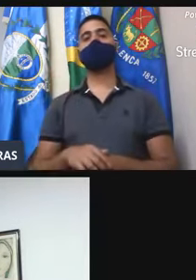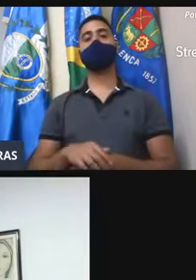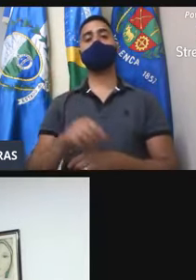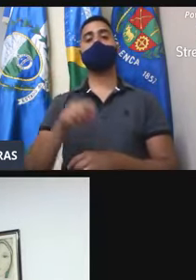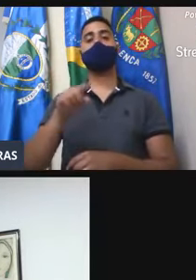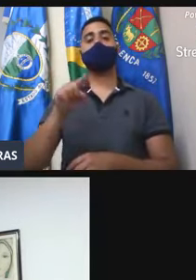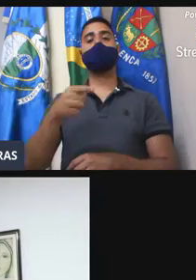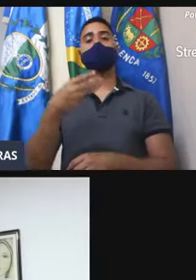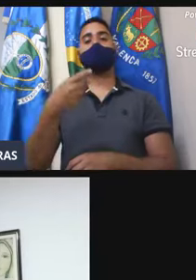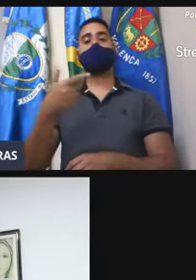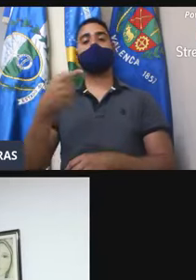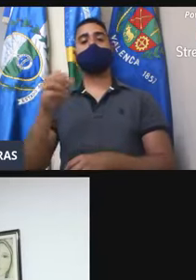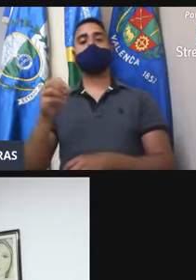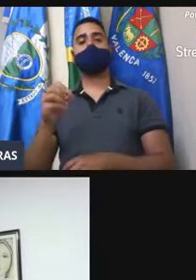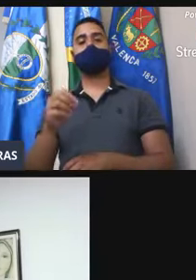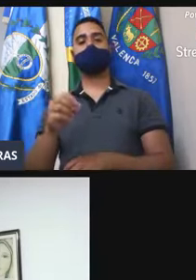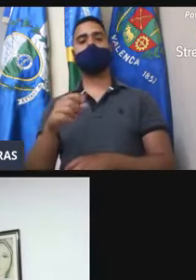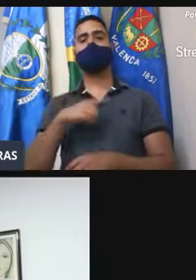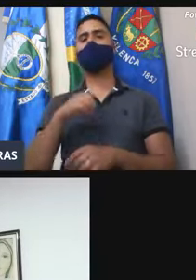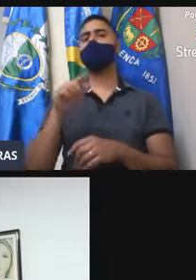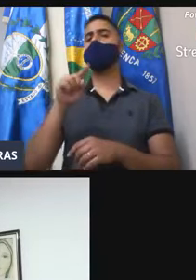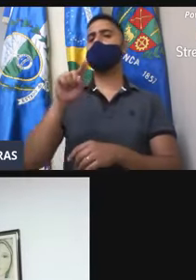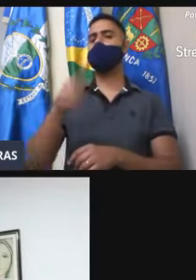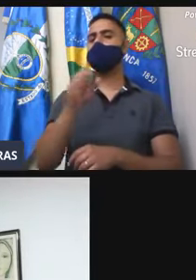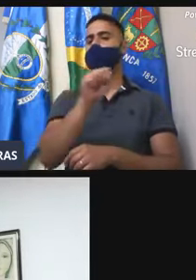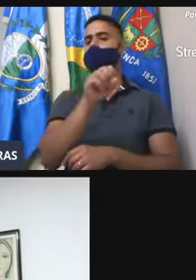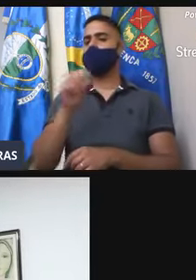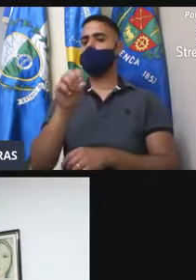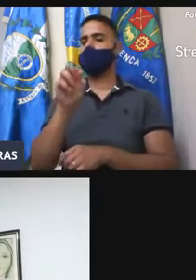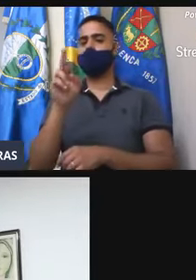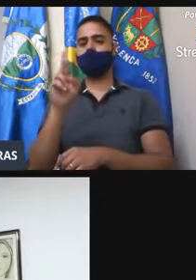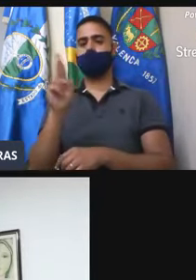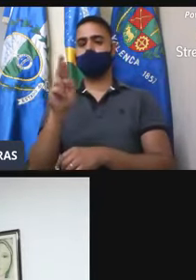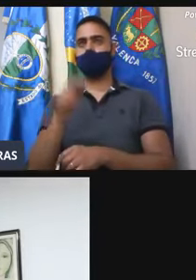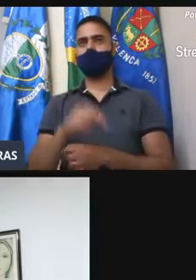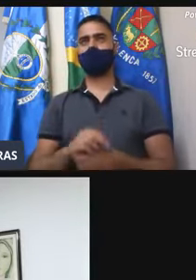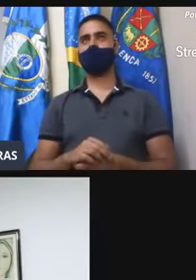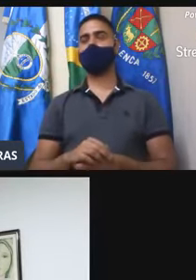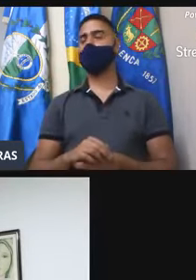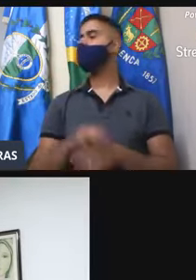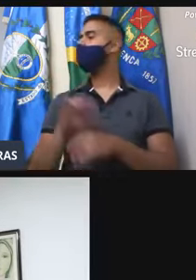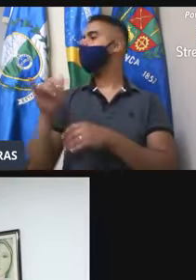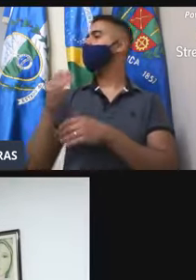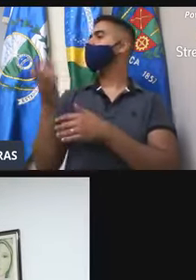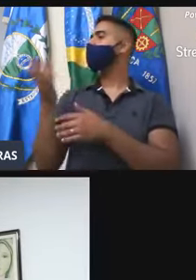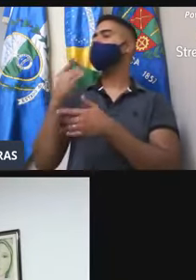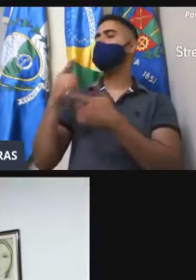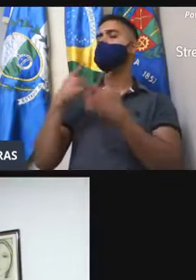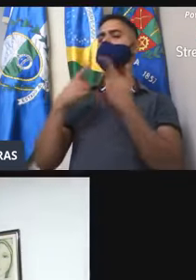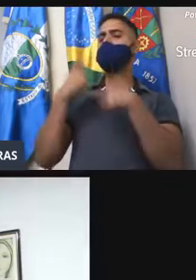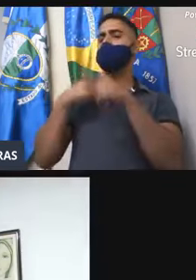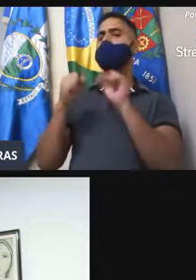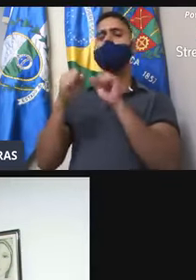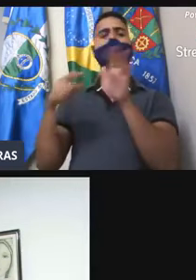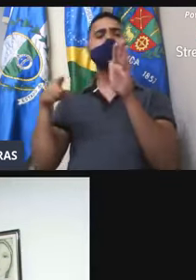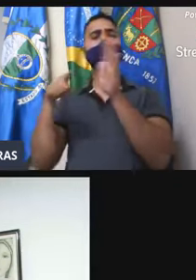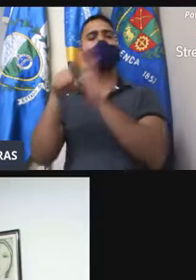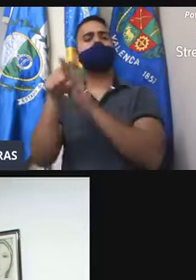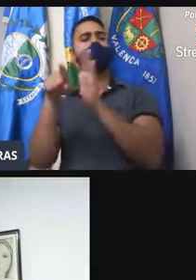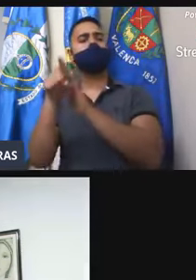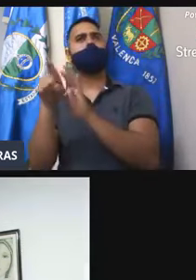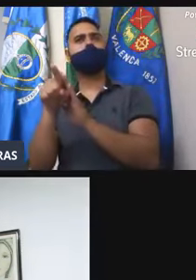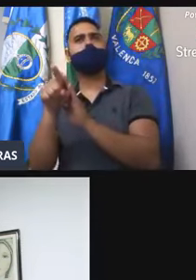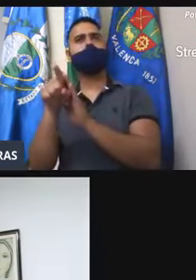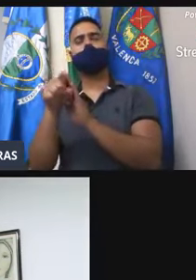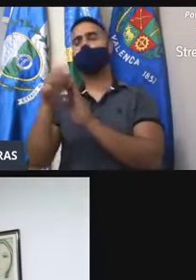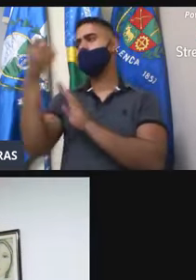1.320 famílias com valor de R$ 1.800. Tá? Me coloco à disposição para qualquer esclarecimento com